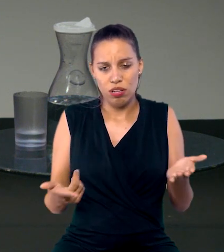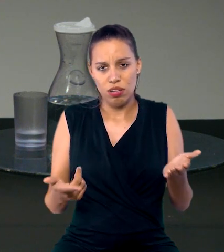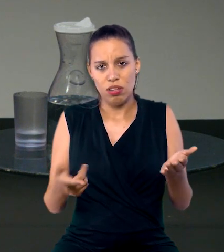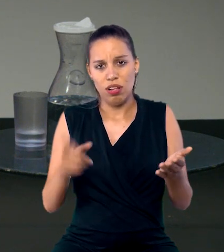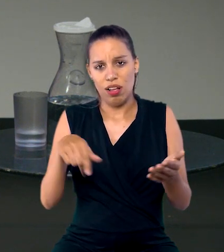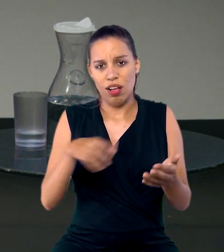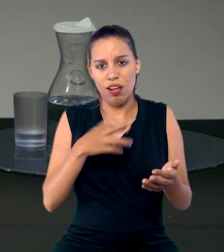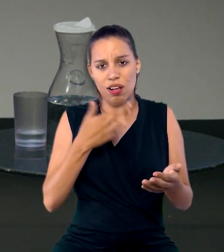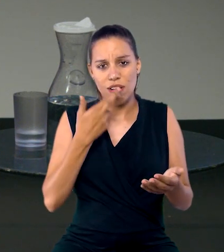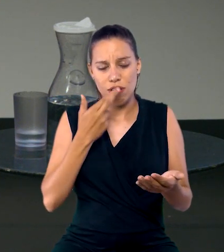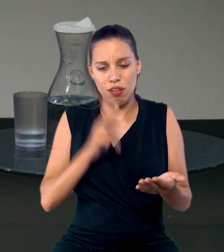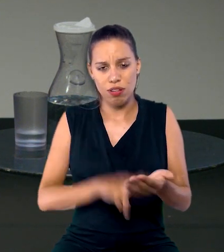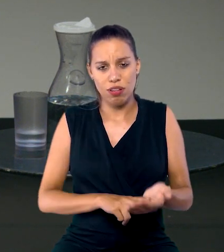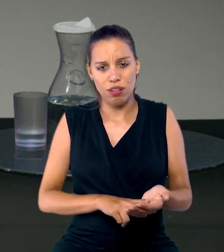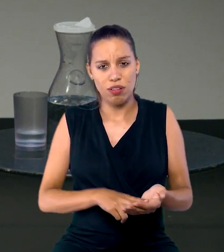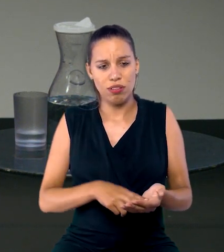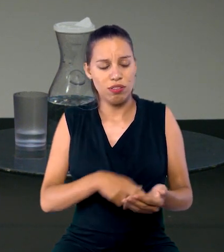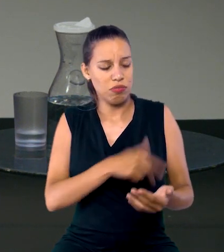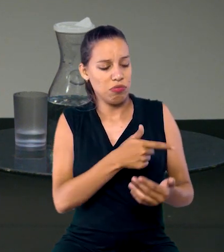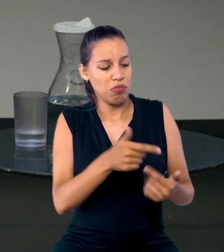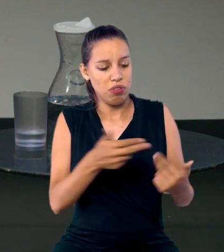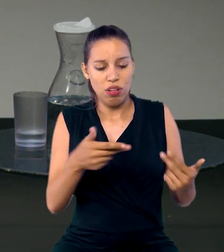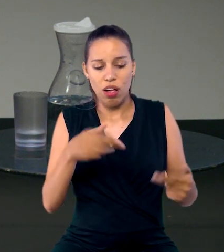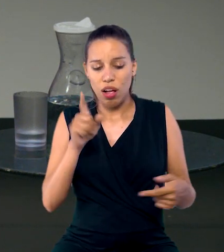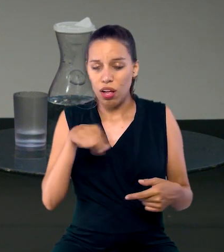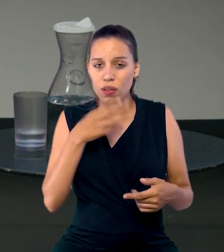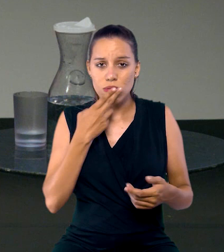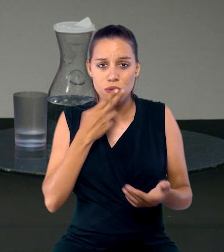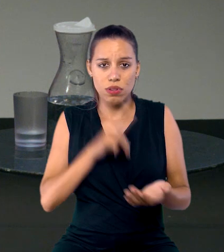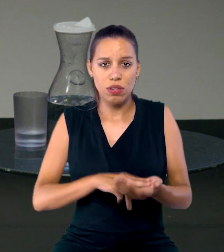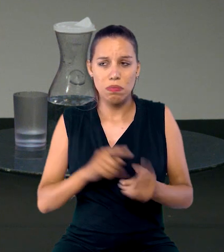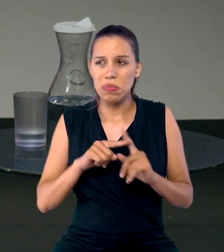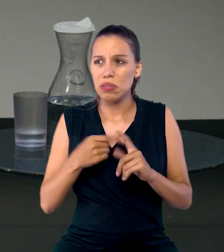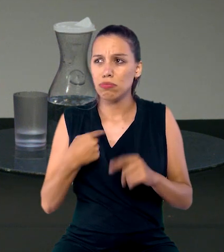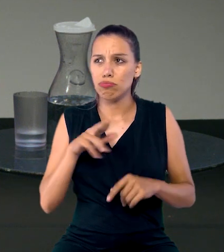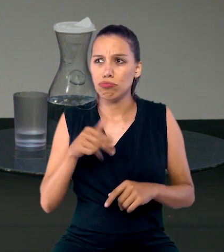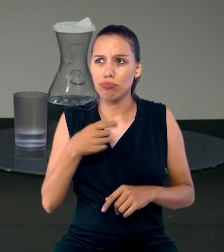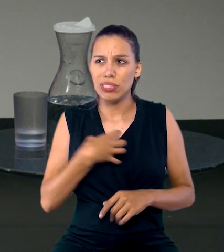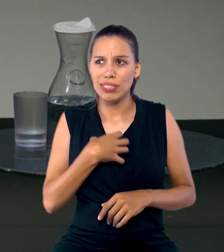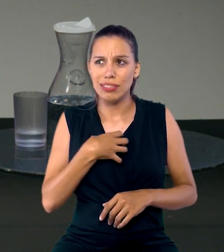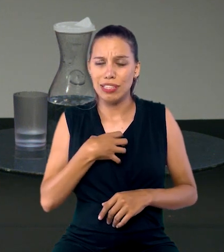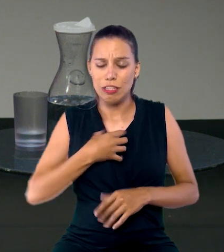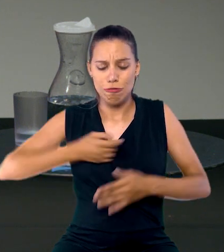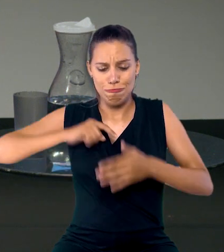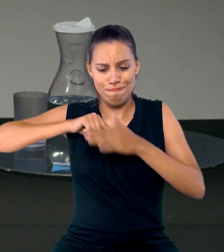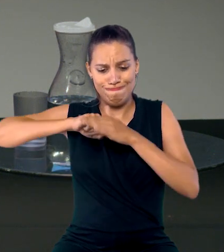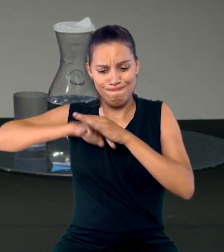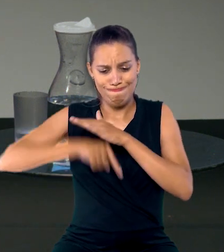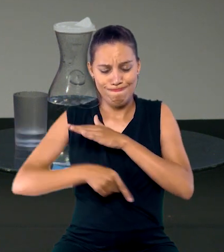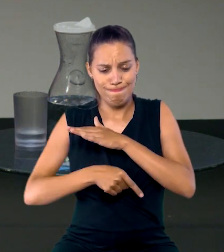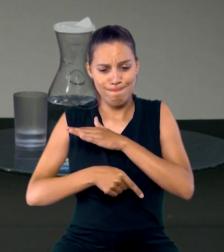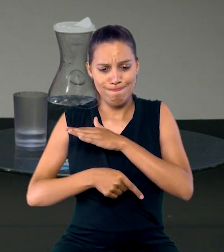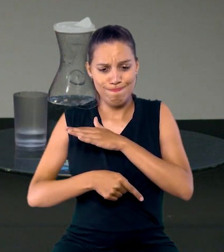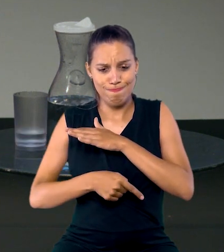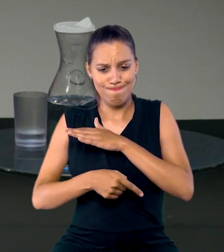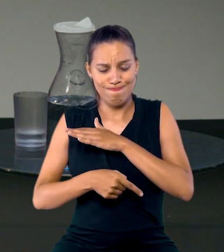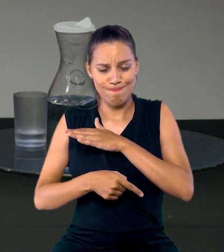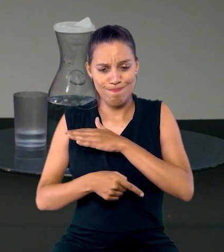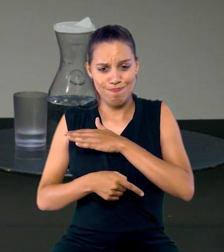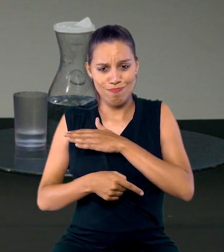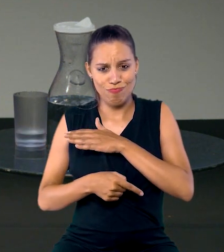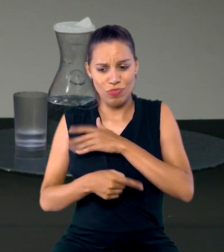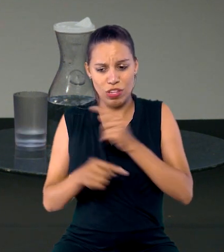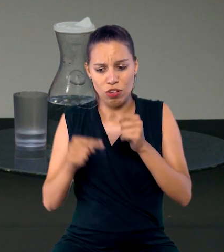cartas. Só que eu nunca tive uma sensação tão profunda de escrever